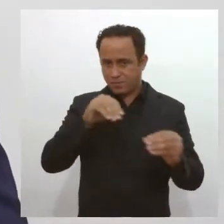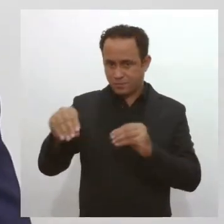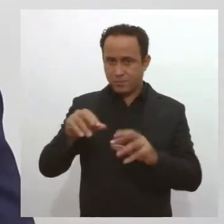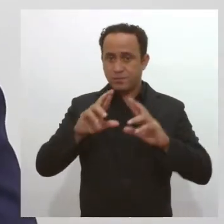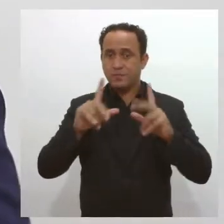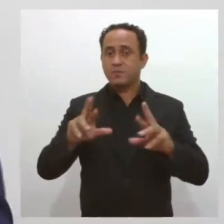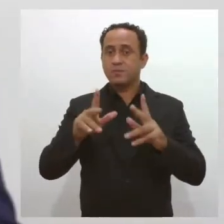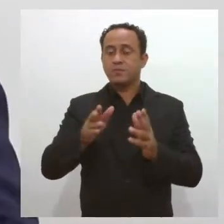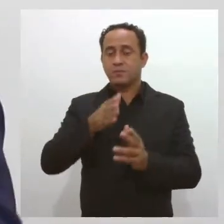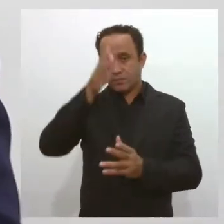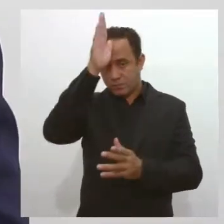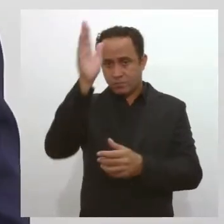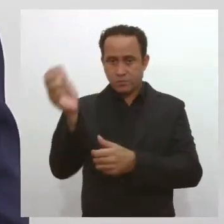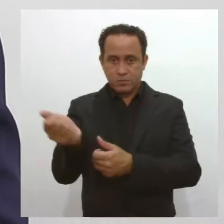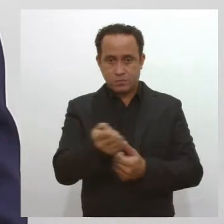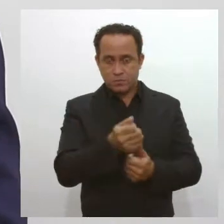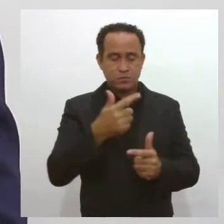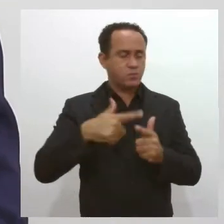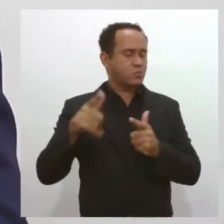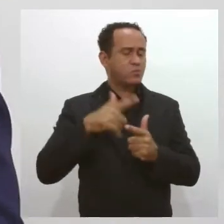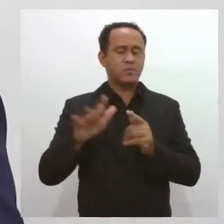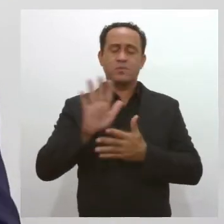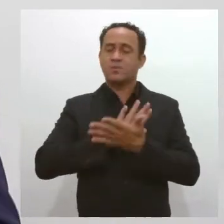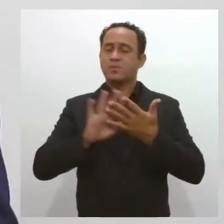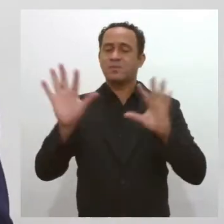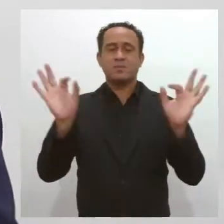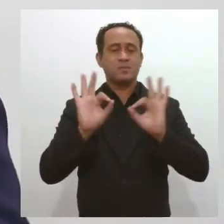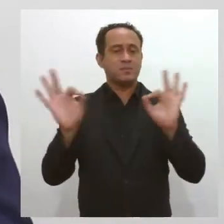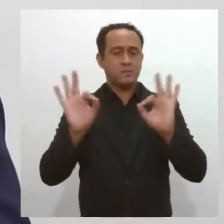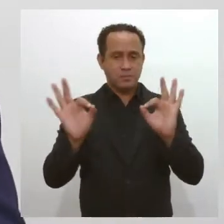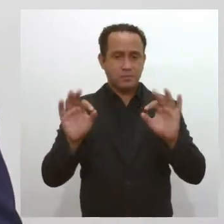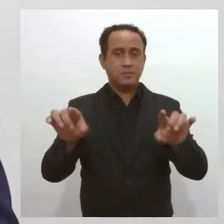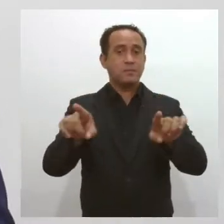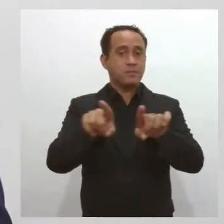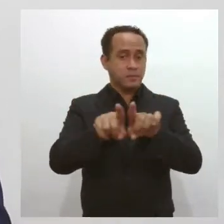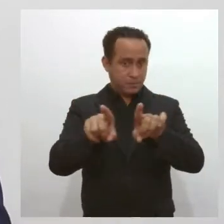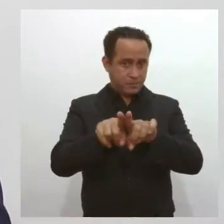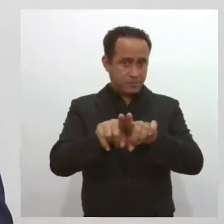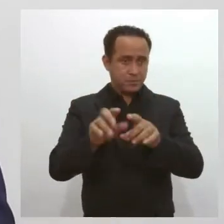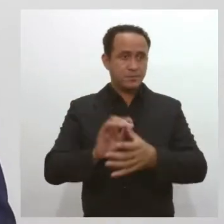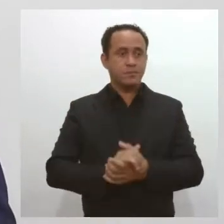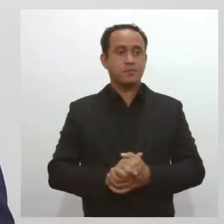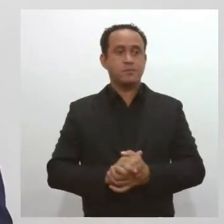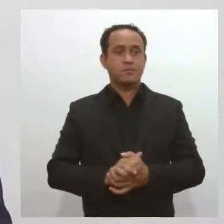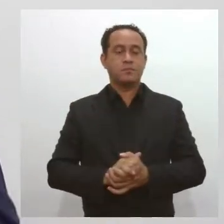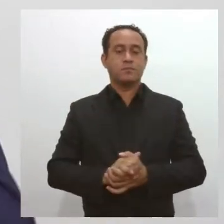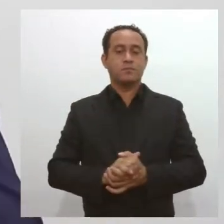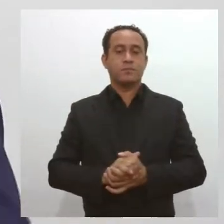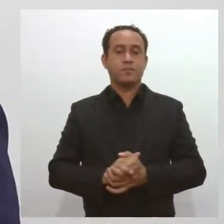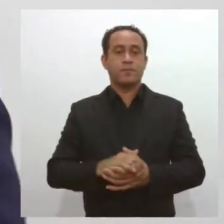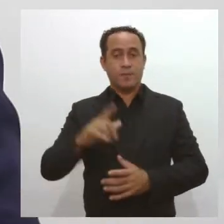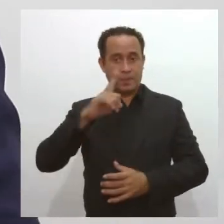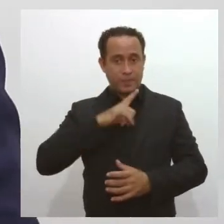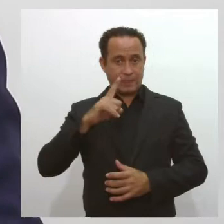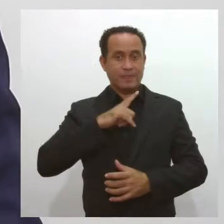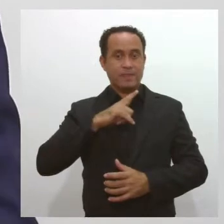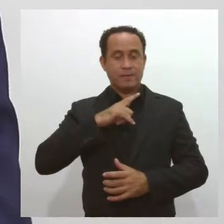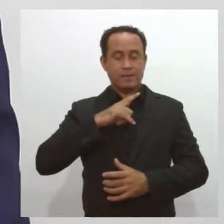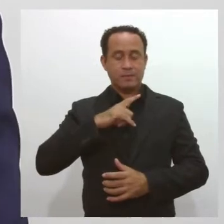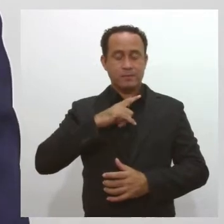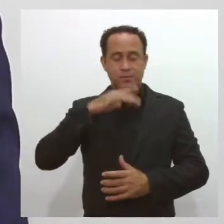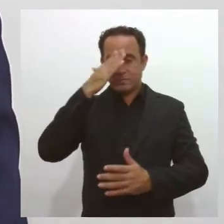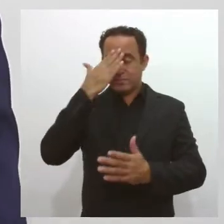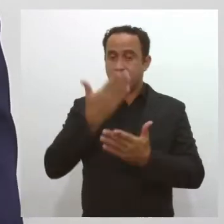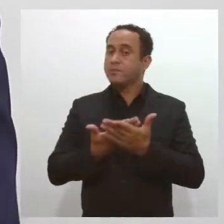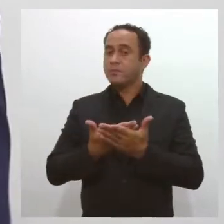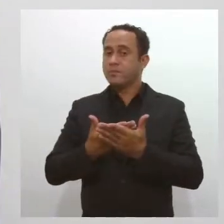ativa, não interfere nessa situação, e além disso, nós temos a convicção de que